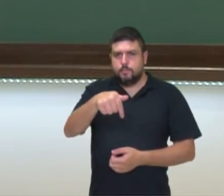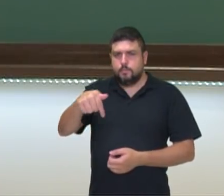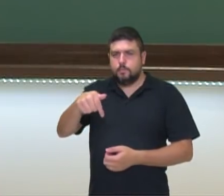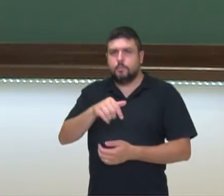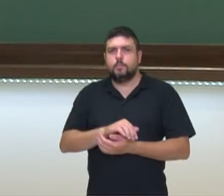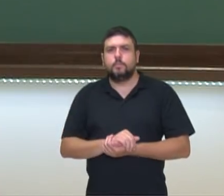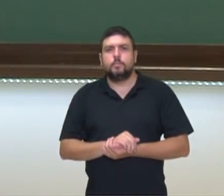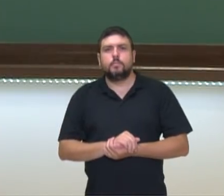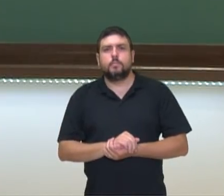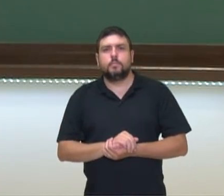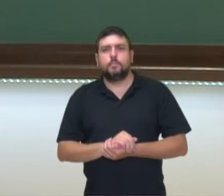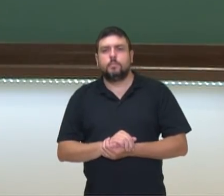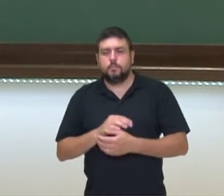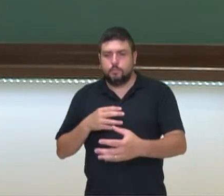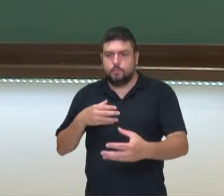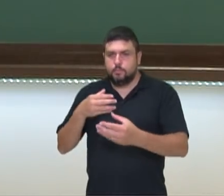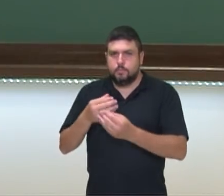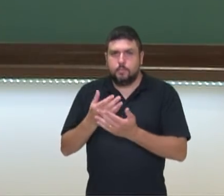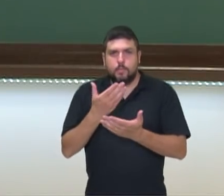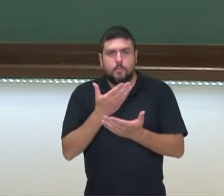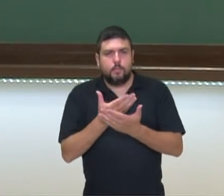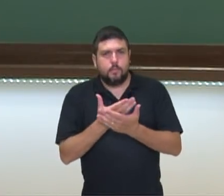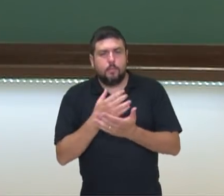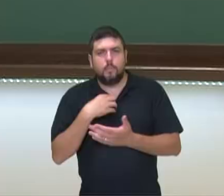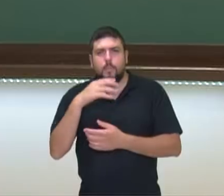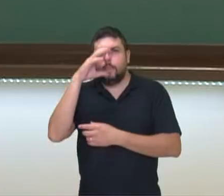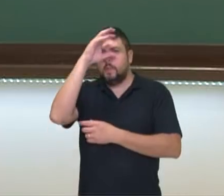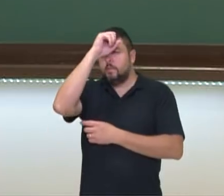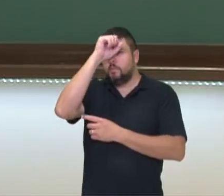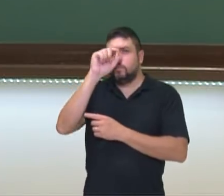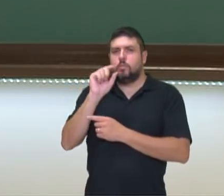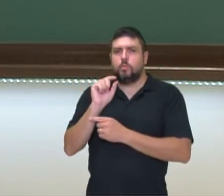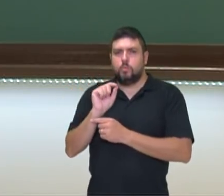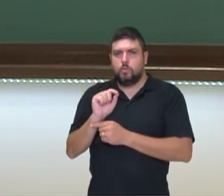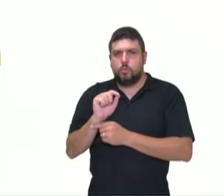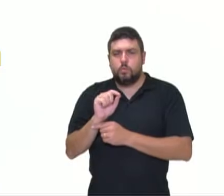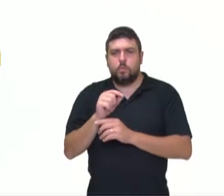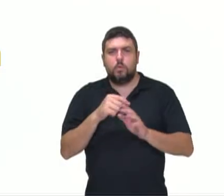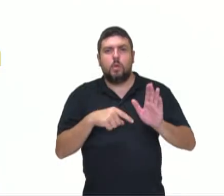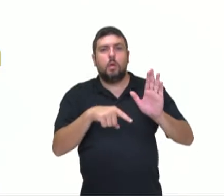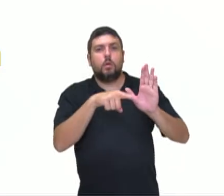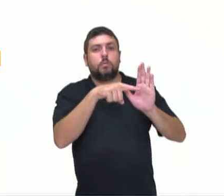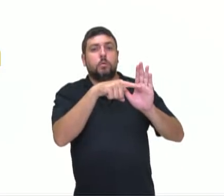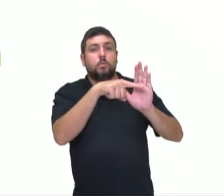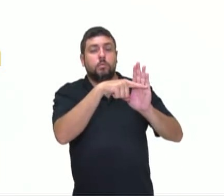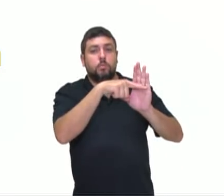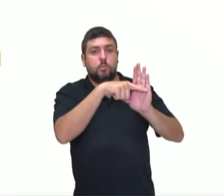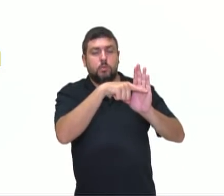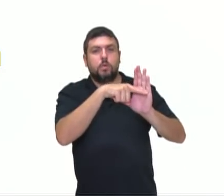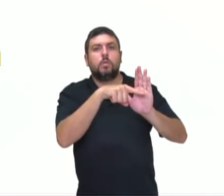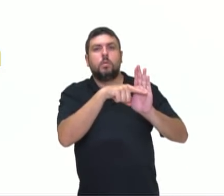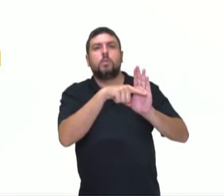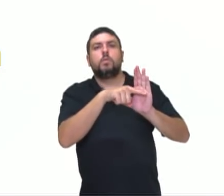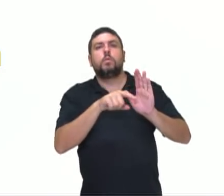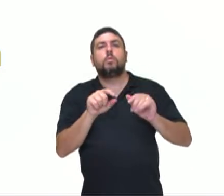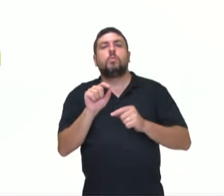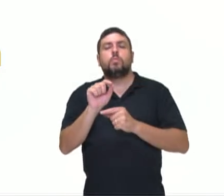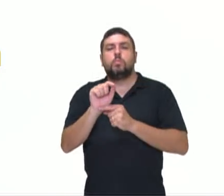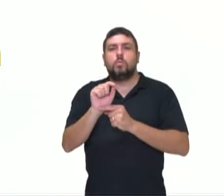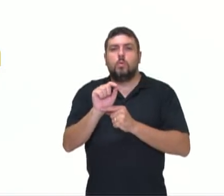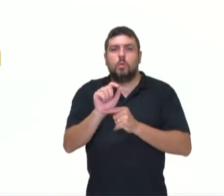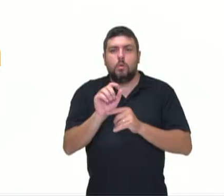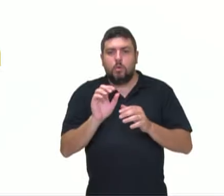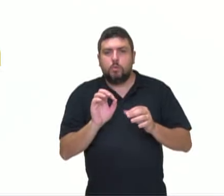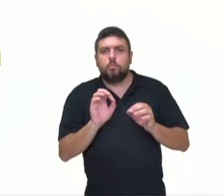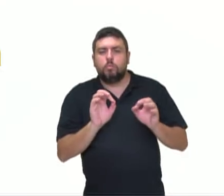177. Então, nessa aula, a gente viu que a relação fundamental da subtração, né? A gente aplicou essa relação em